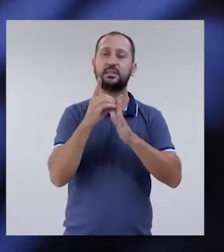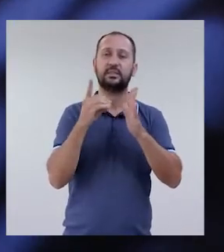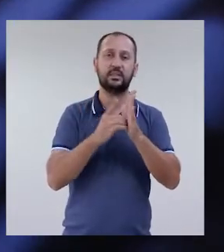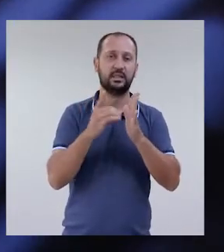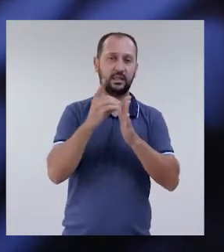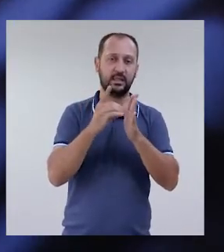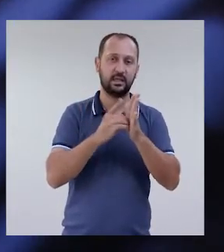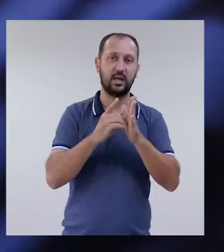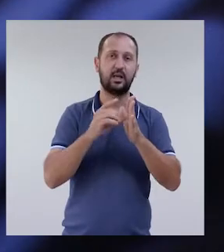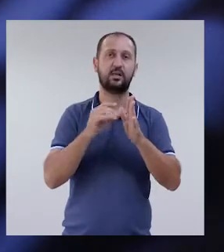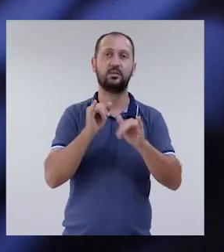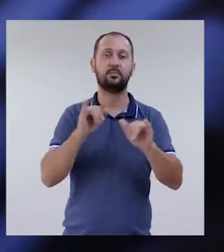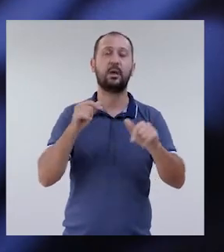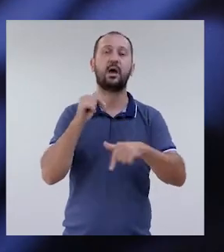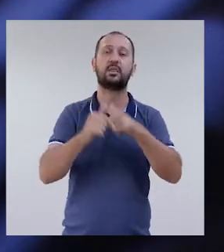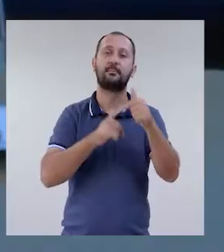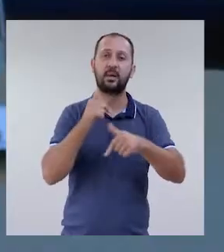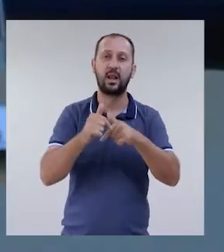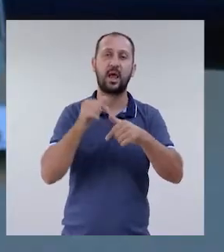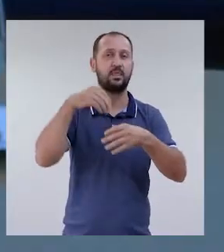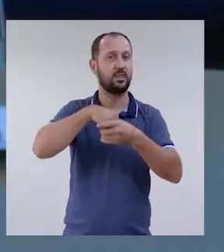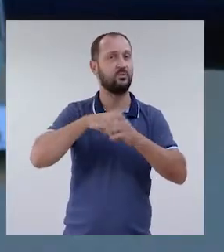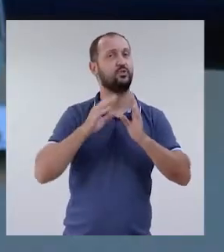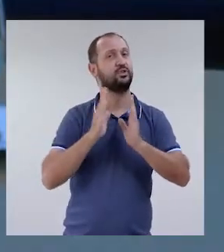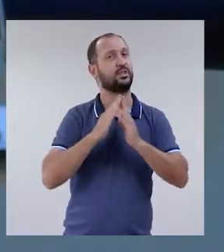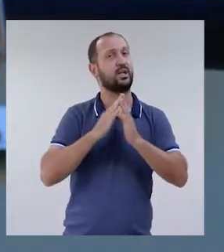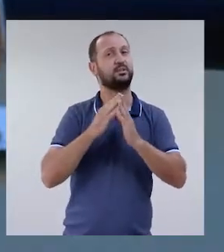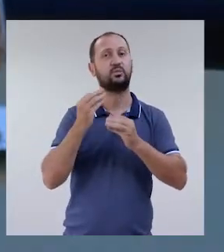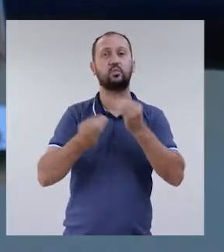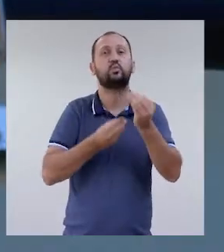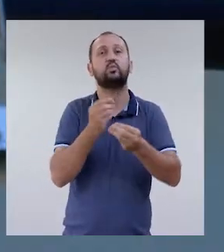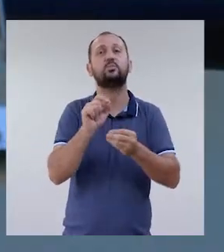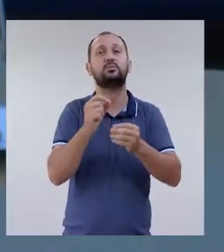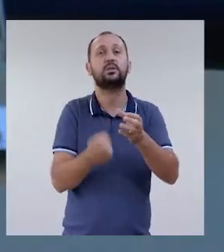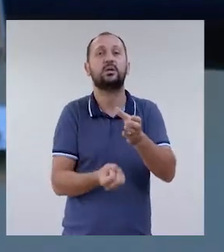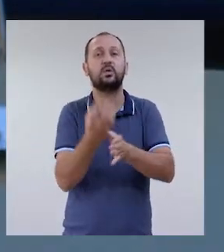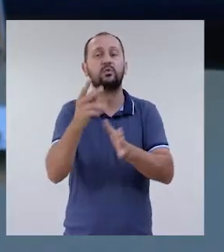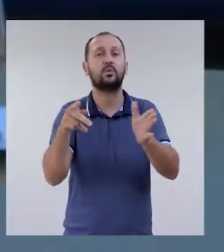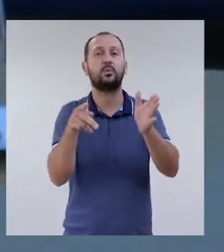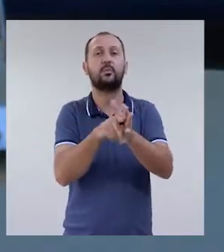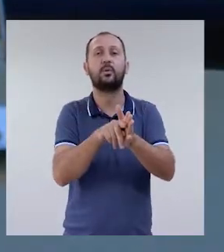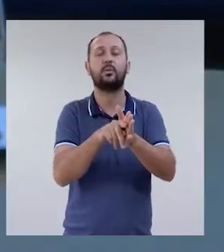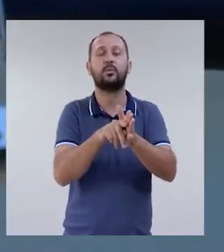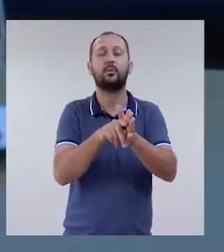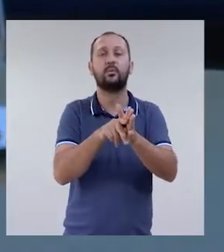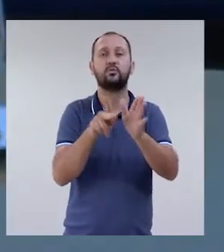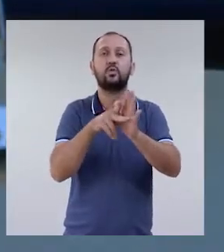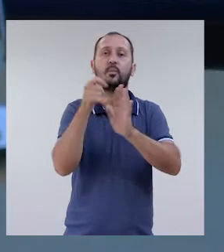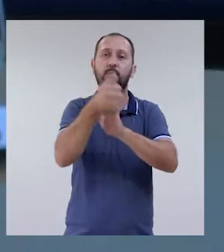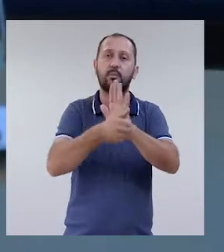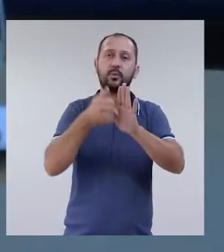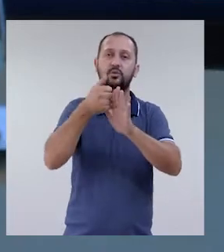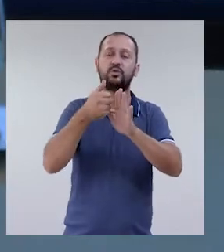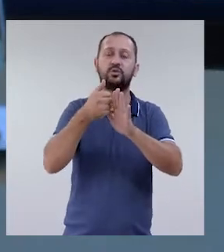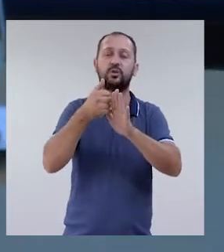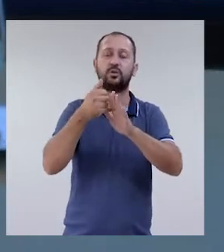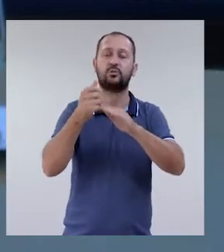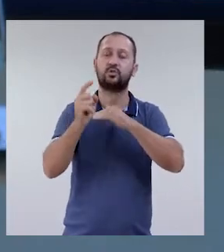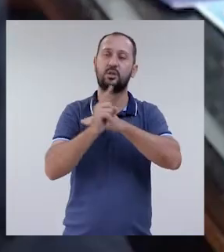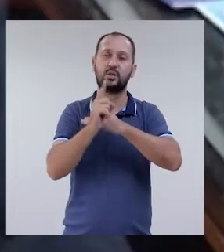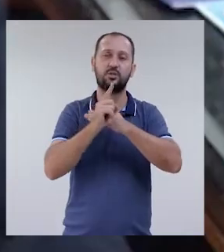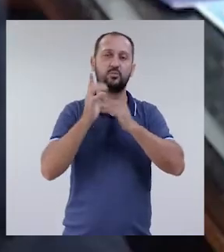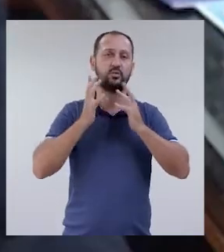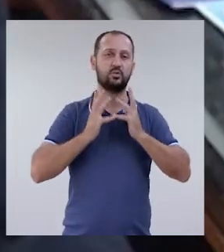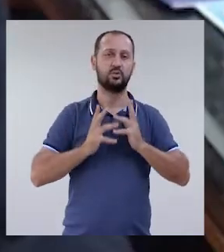esse decreto aí para atuar de home office e depois como que vocês elaboraram o seu plano de segurança